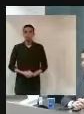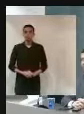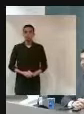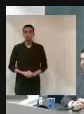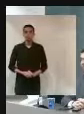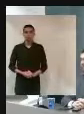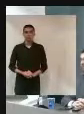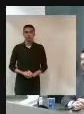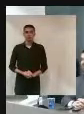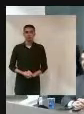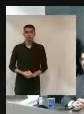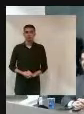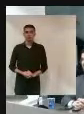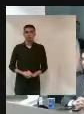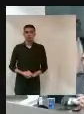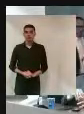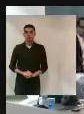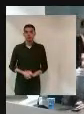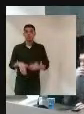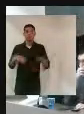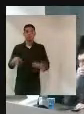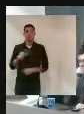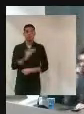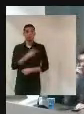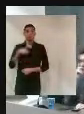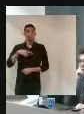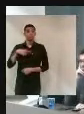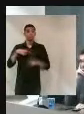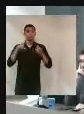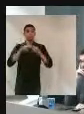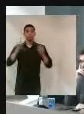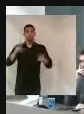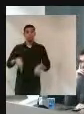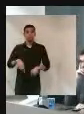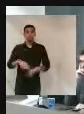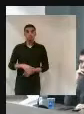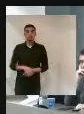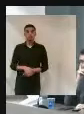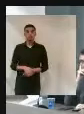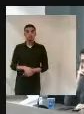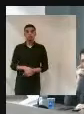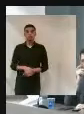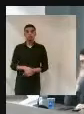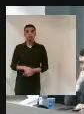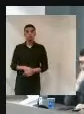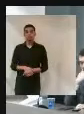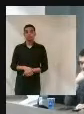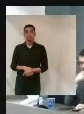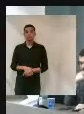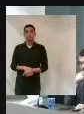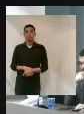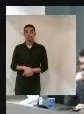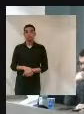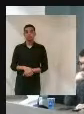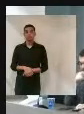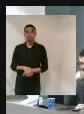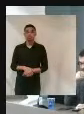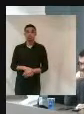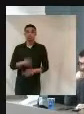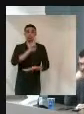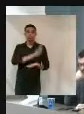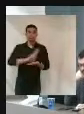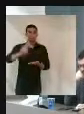Então, nós temos um projeto, que é um projeto entre a Universidade de Brasília, a Centicorp,